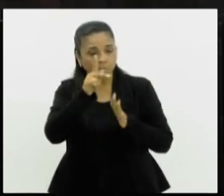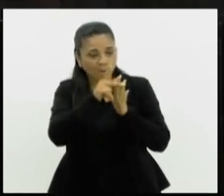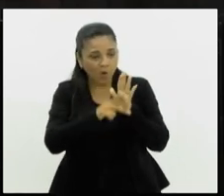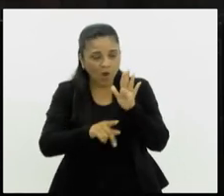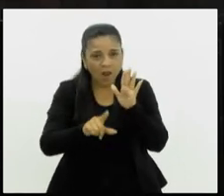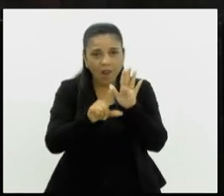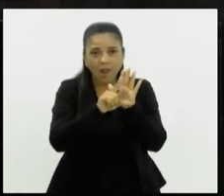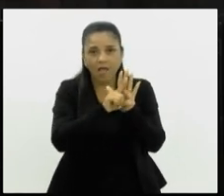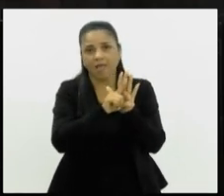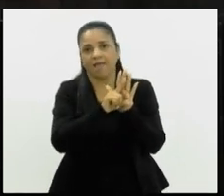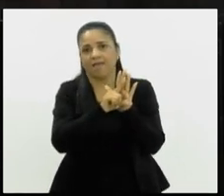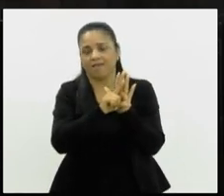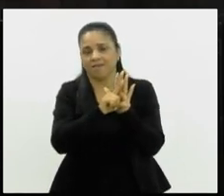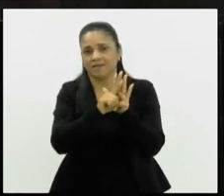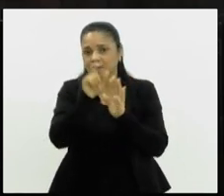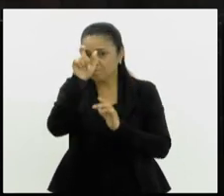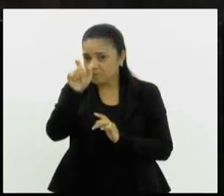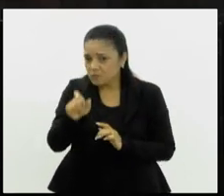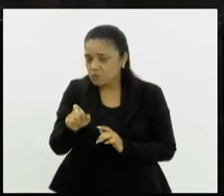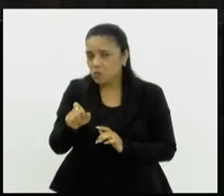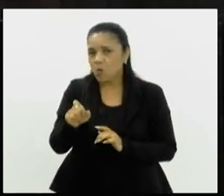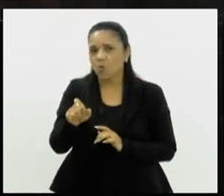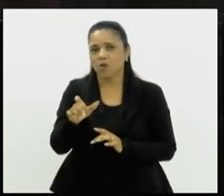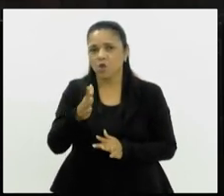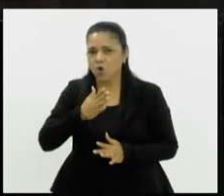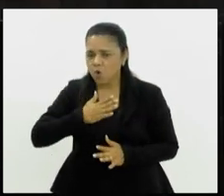estou protocolando e será, em breve,